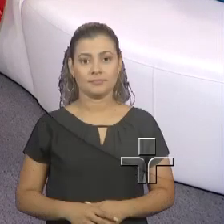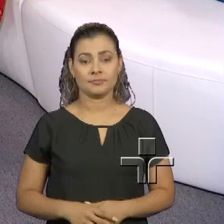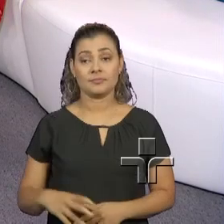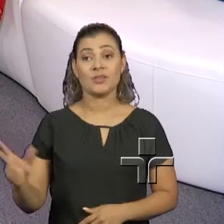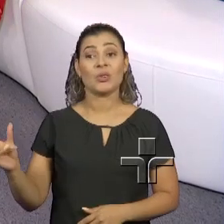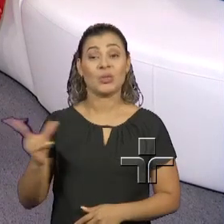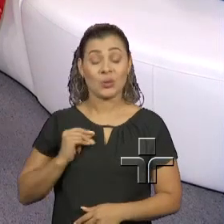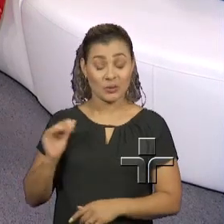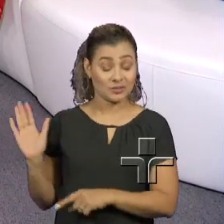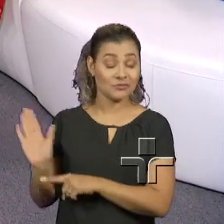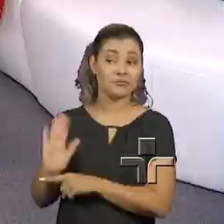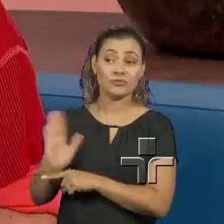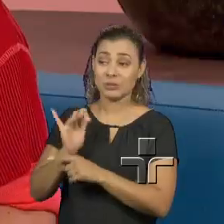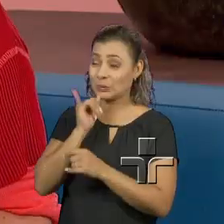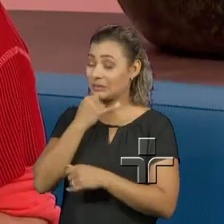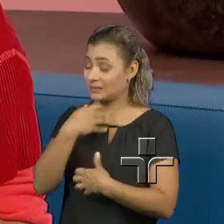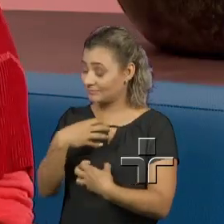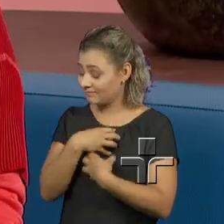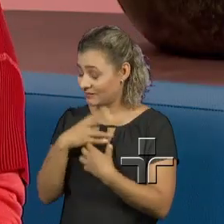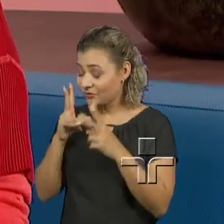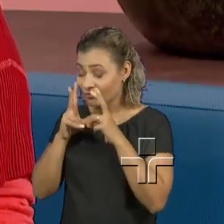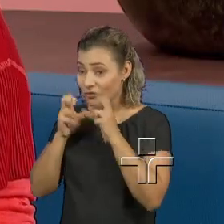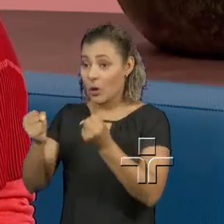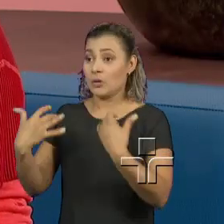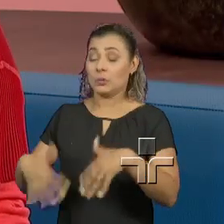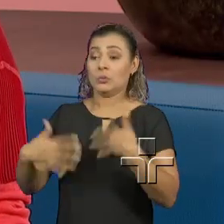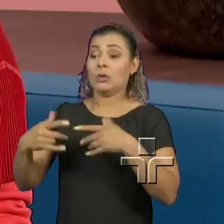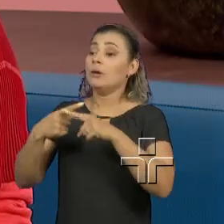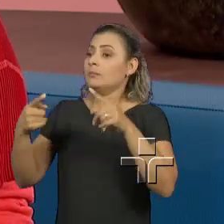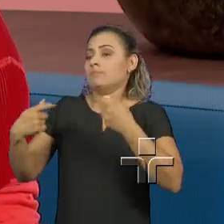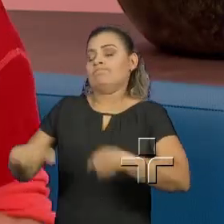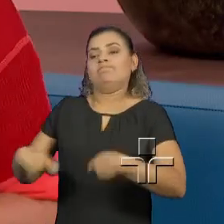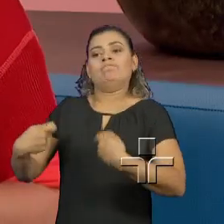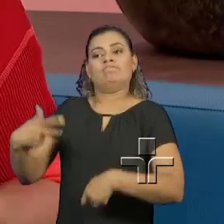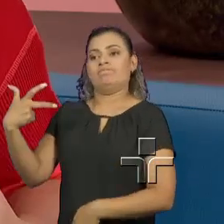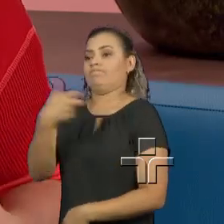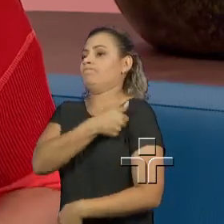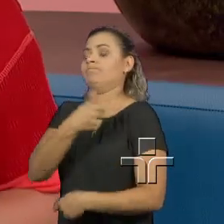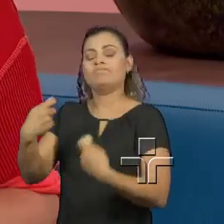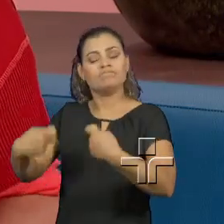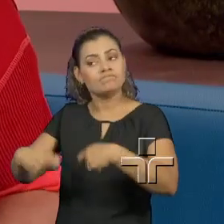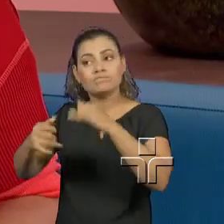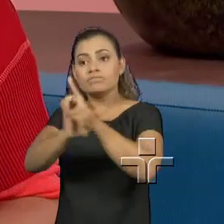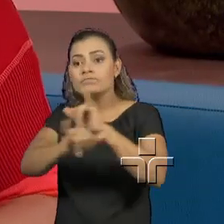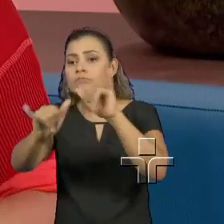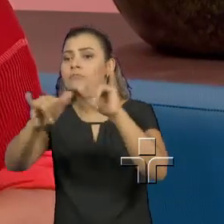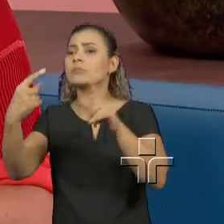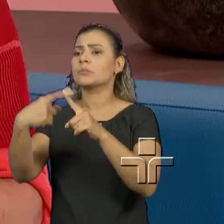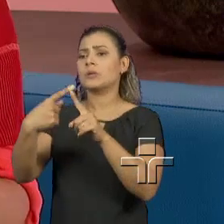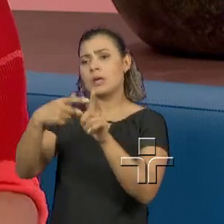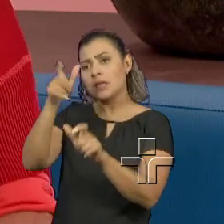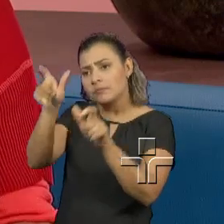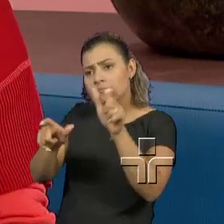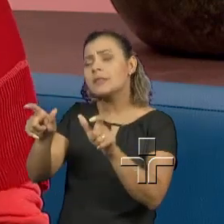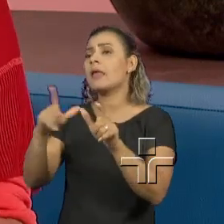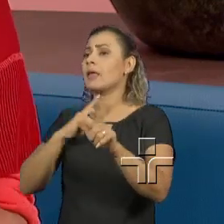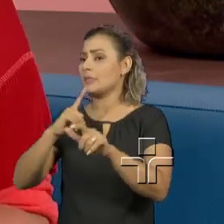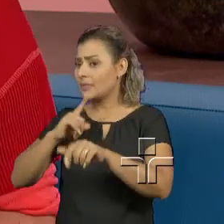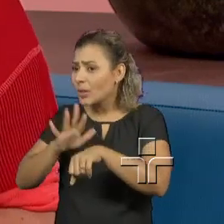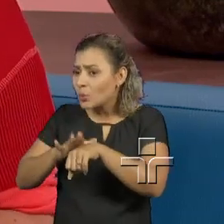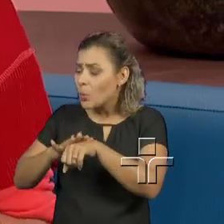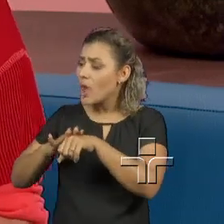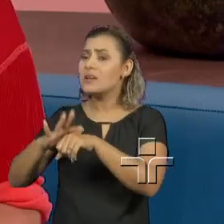Esse vídeo é triste, forte, mas necessário, né, doutora? Porque a gente sabe que várias doenças que foram